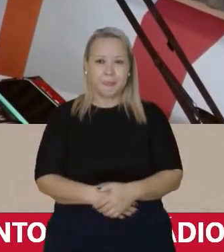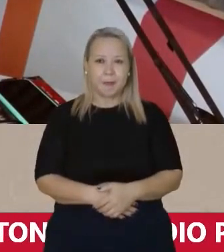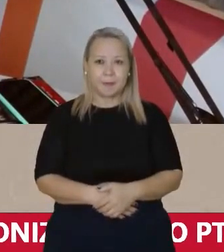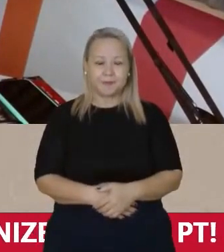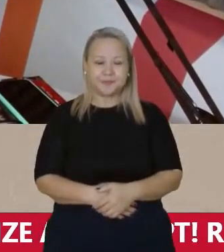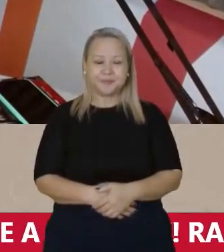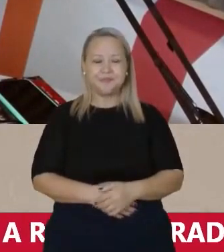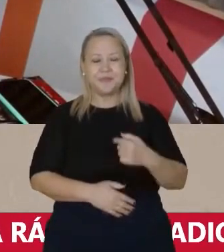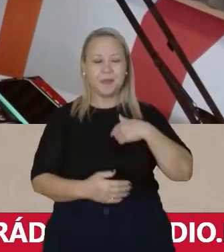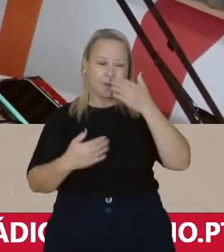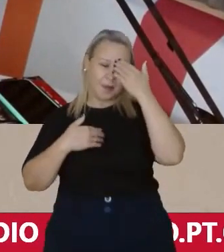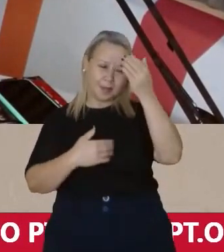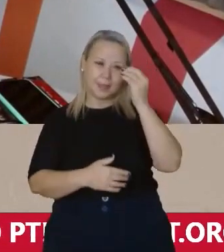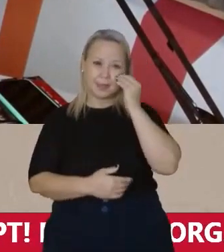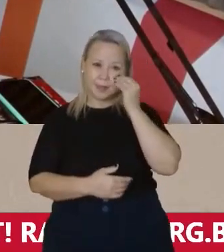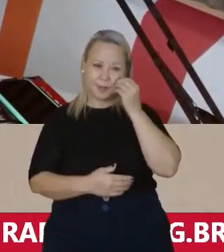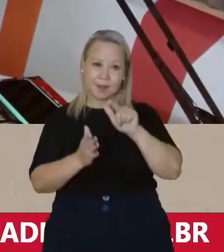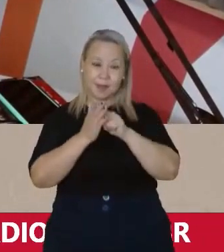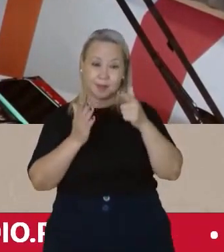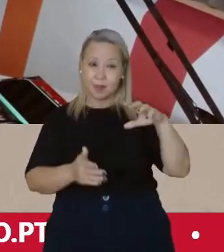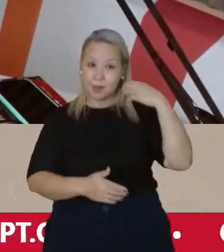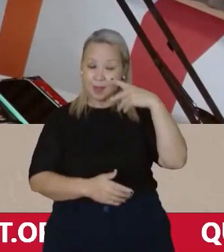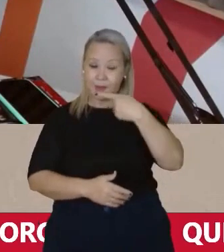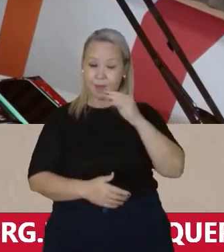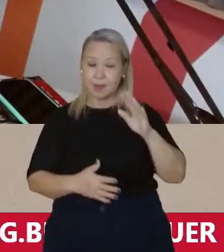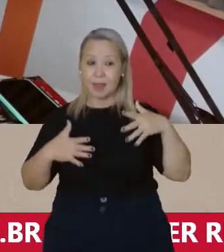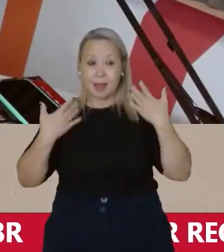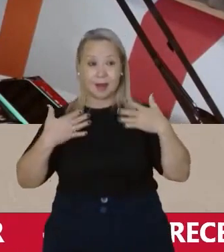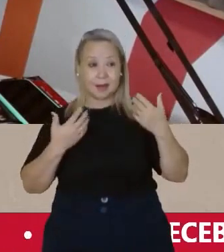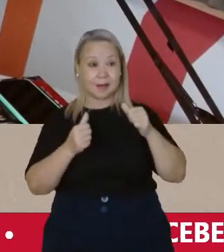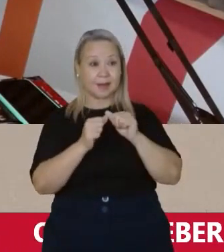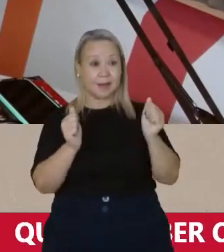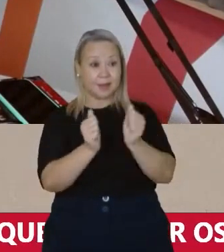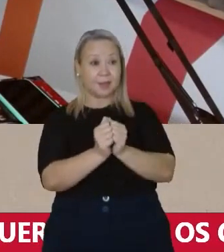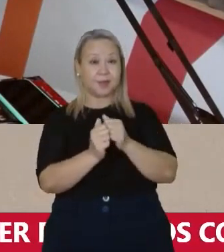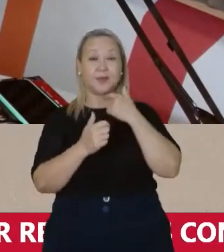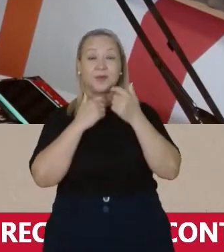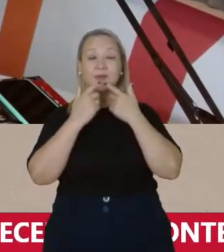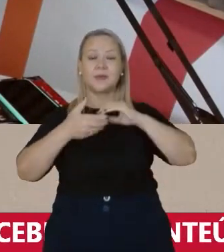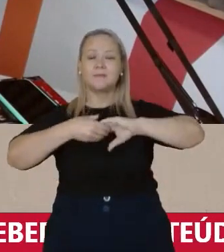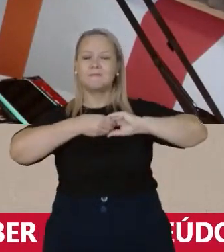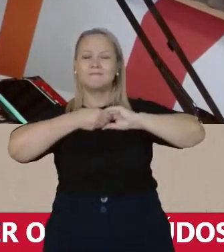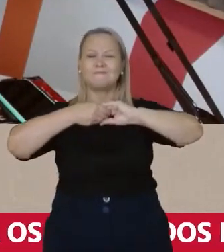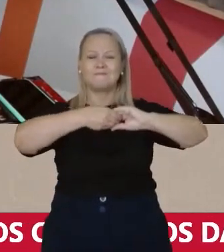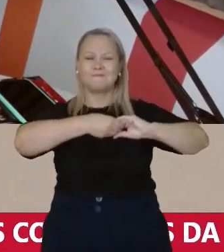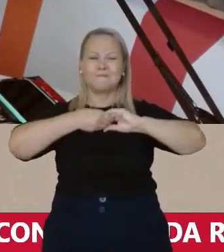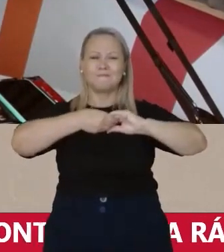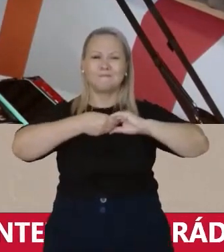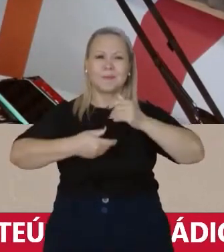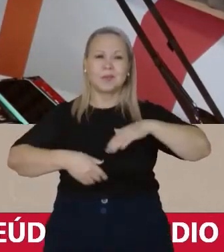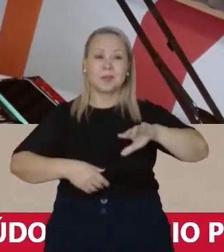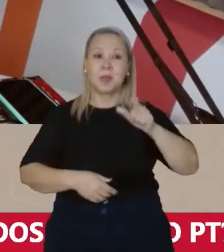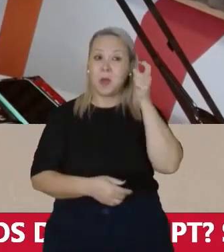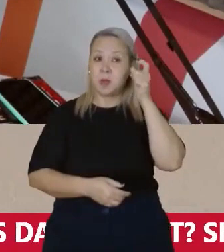Eu que agradeço, Amanda, agradeço ao Jornal Rádio PT, é uma alegria estarmos aqui. E ninguém solta a mão de ninguém. Não demonizem